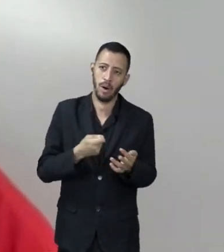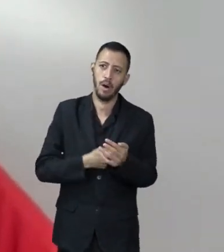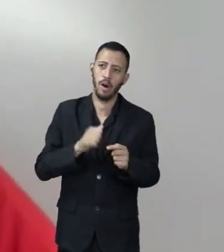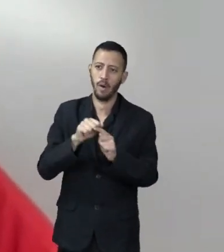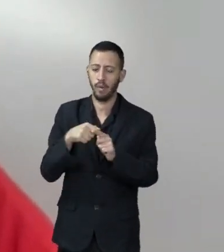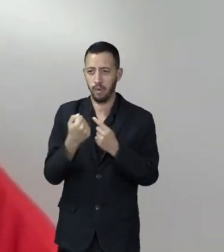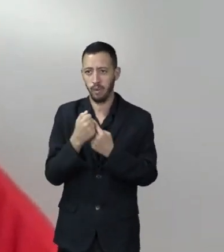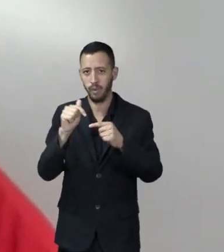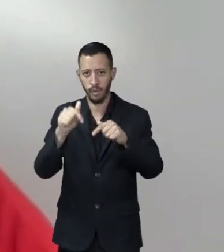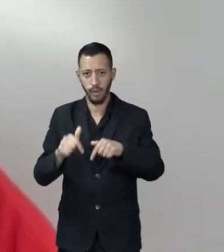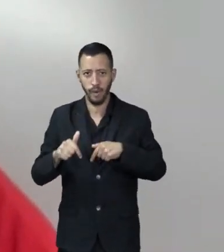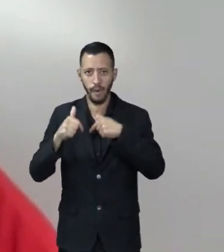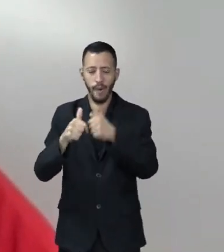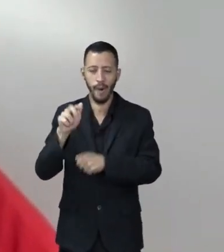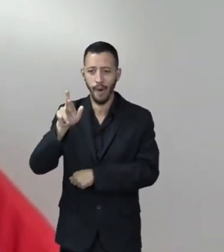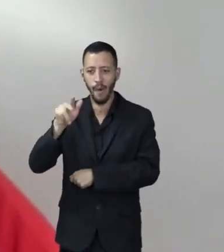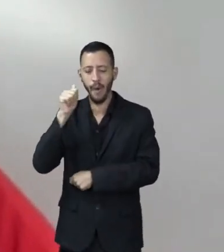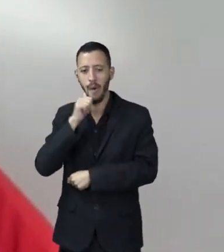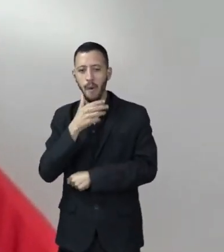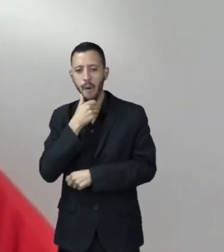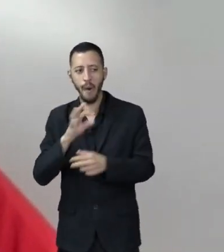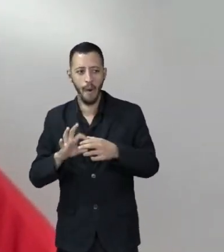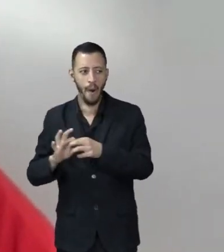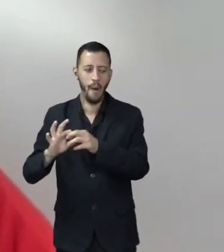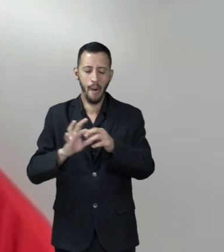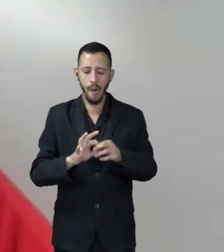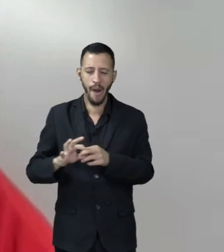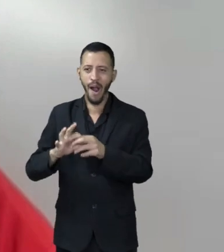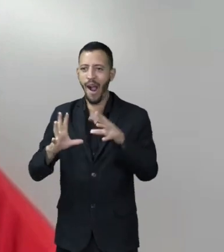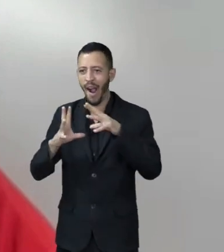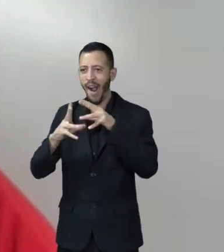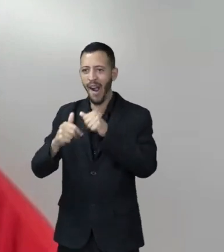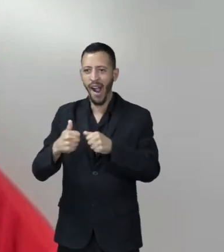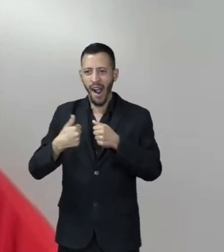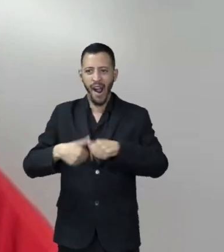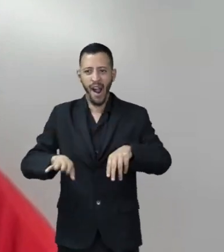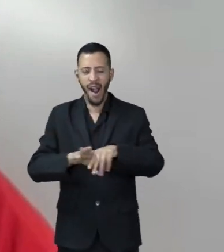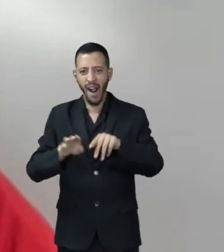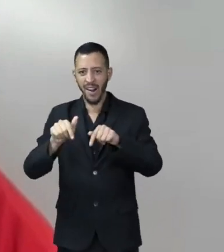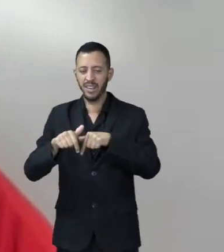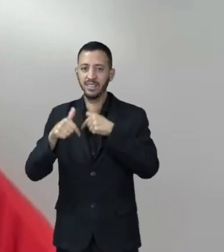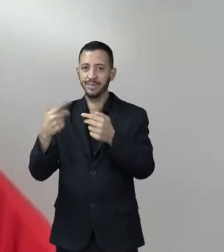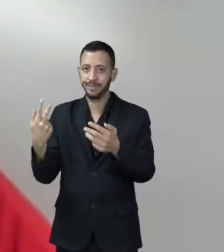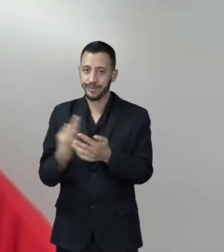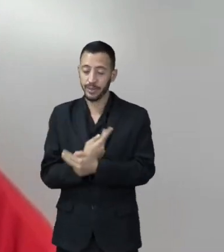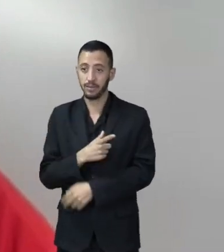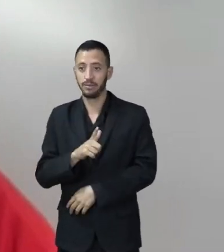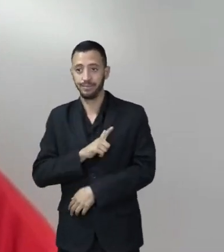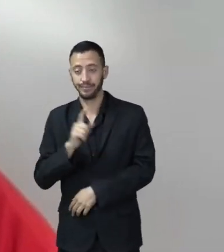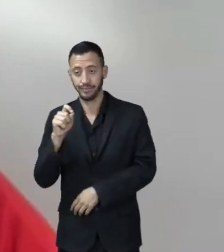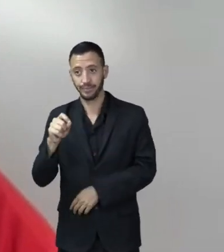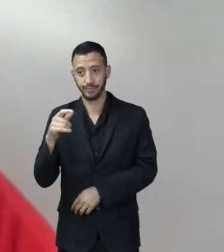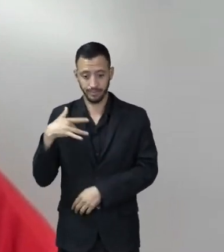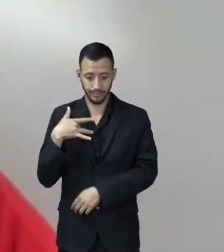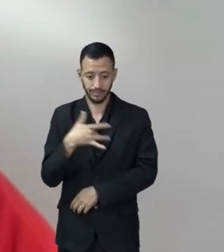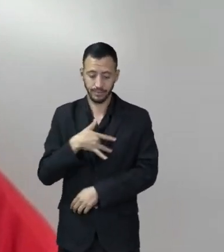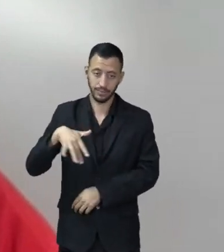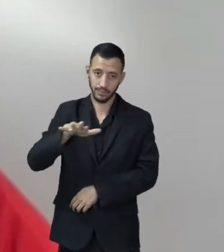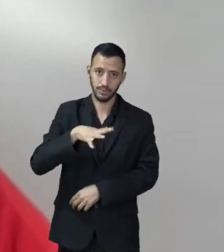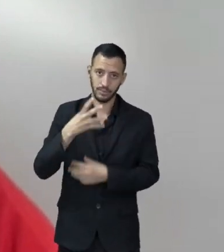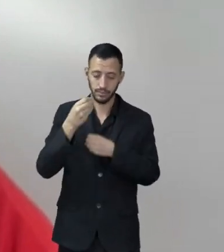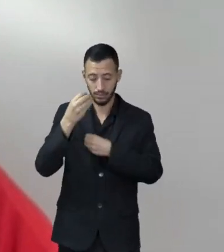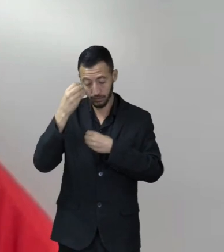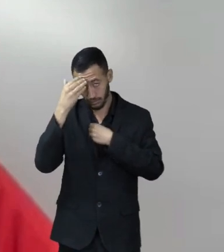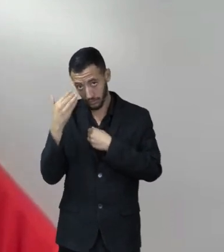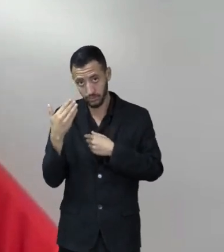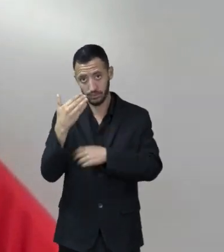lutar pelas irmãs, irmãos, né, e pessoas não binárias, irmãs também que estão aí nessa situação. E o setor saúde sempre foi um setor muito